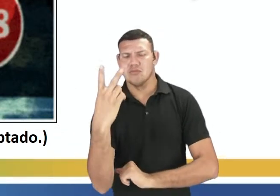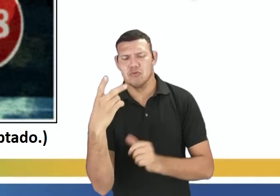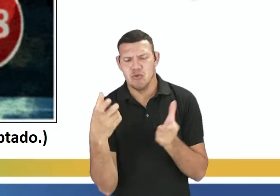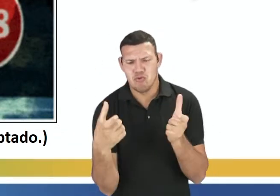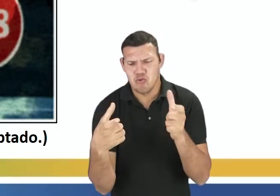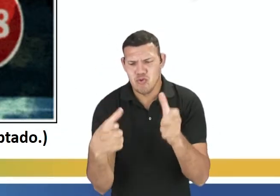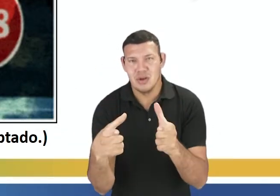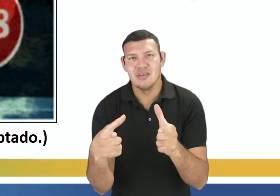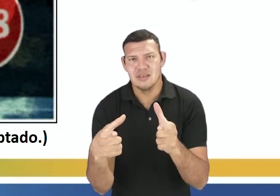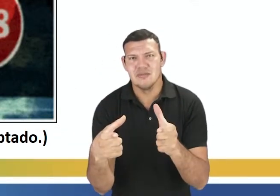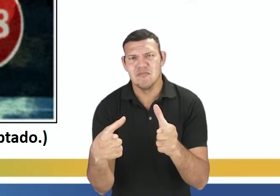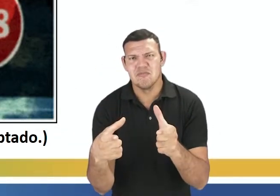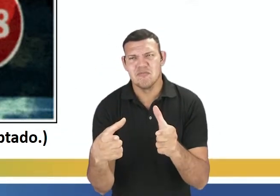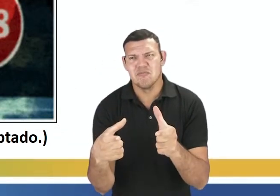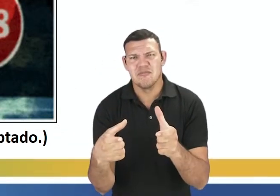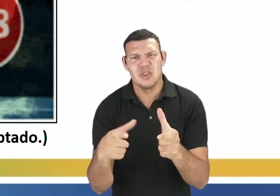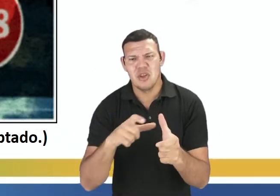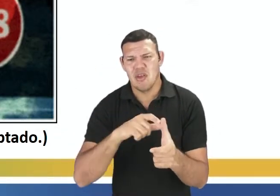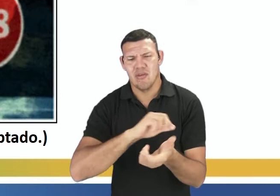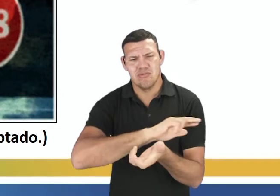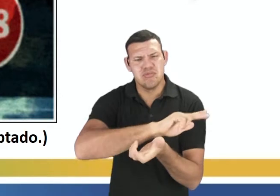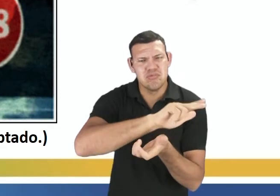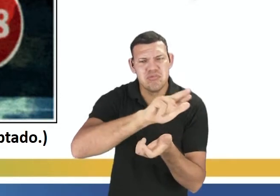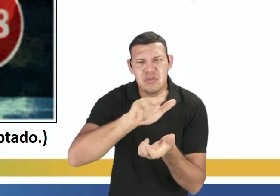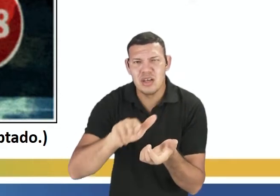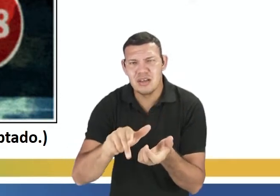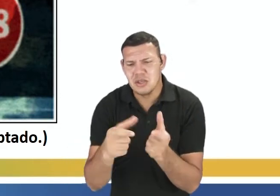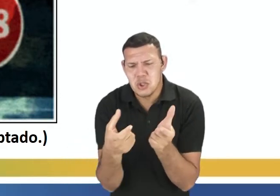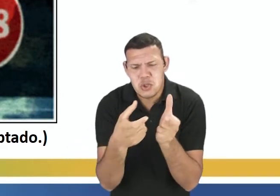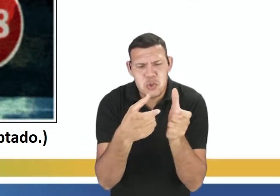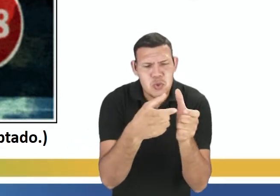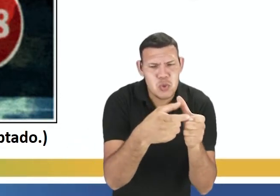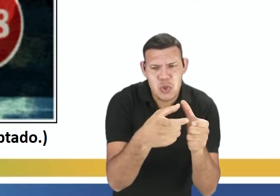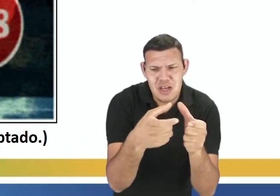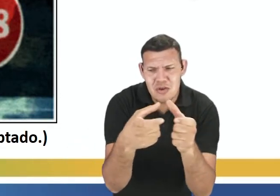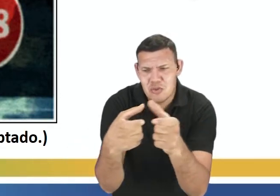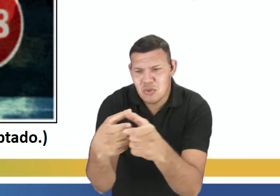a restante das cidades, todas eram consideradas cidades pequenas. Na região